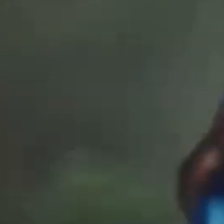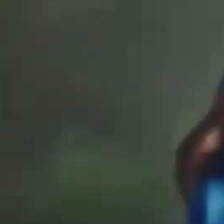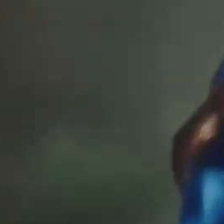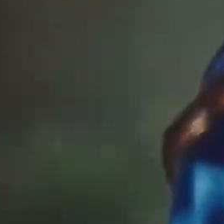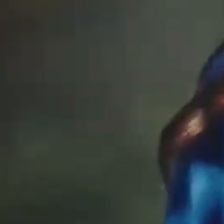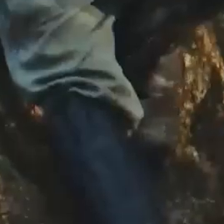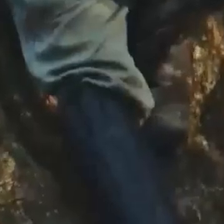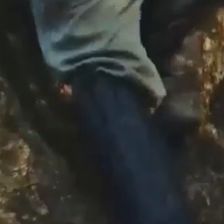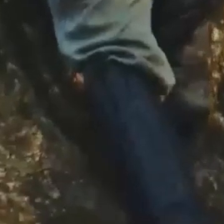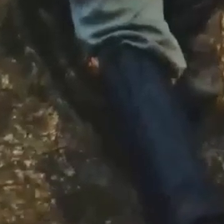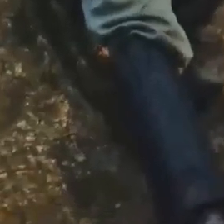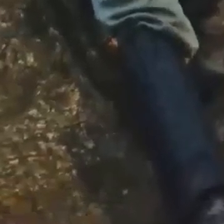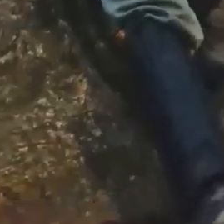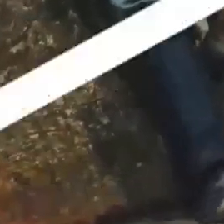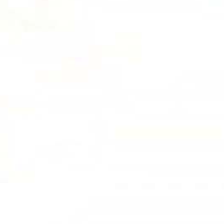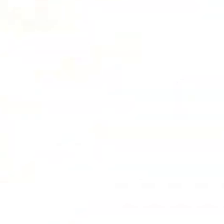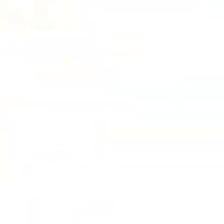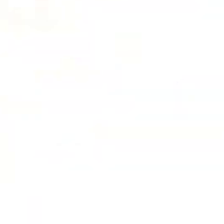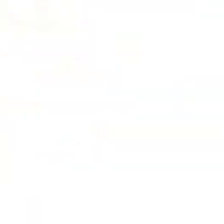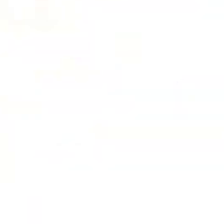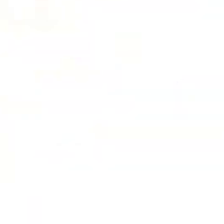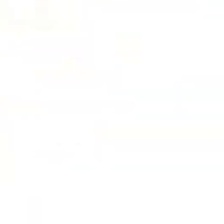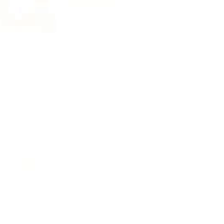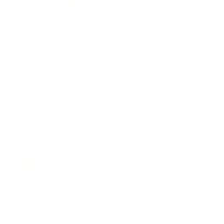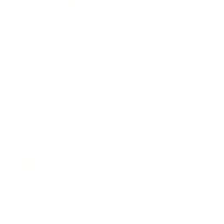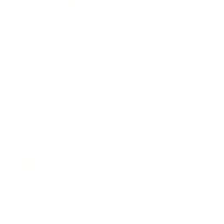anos. O Brasil é a nossa energia.